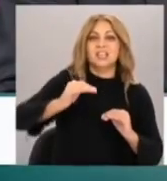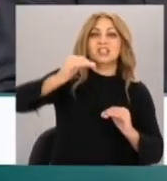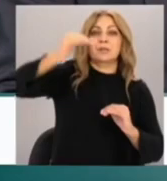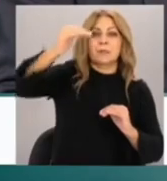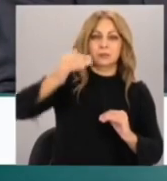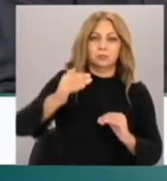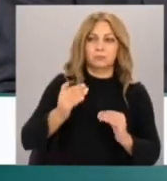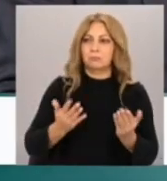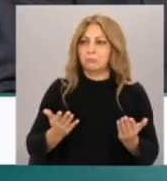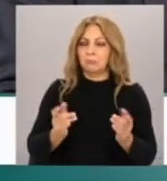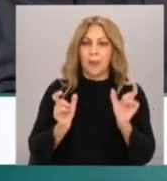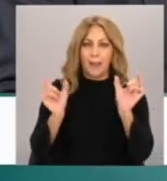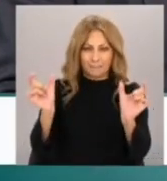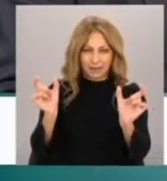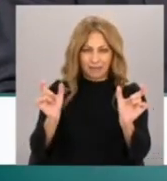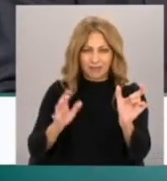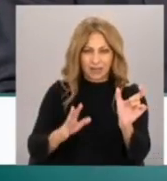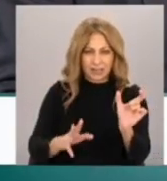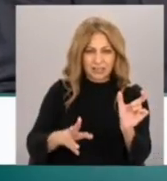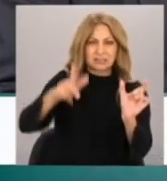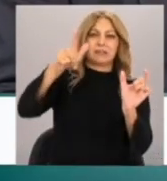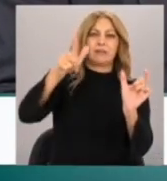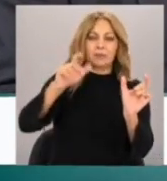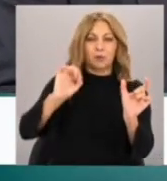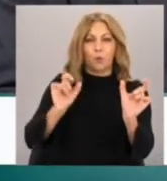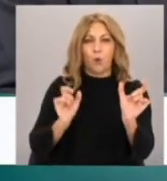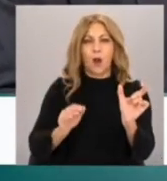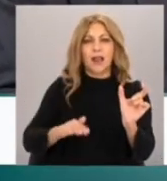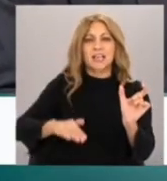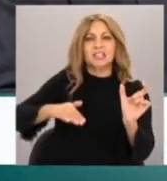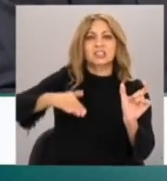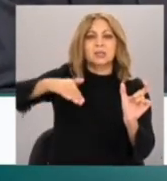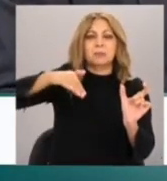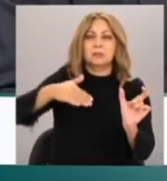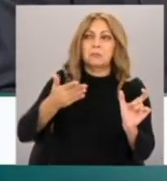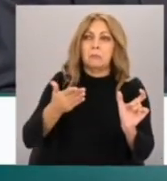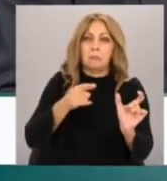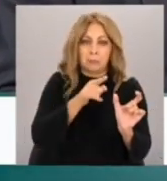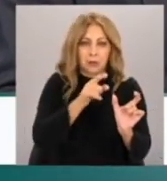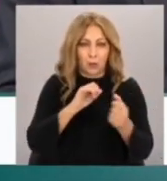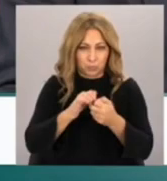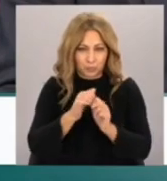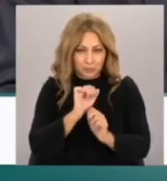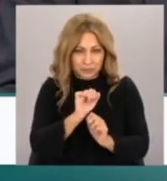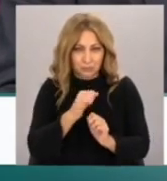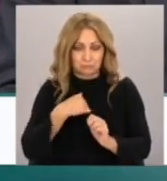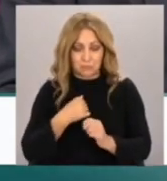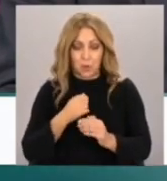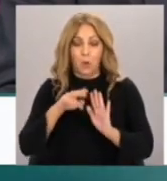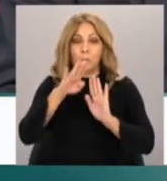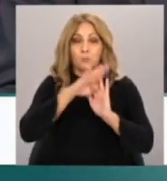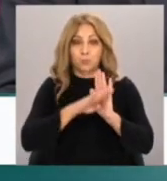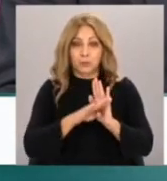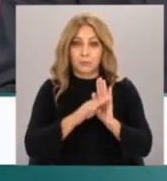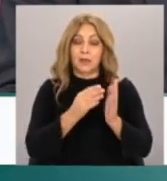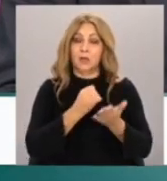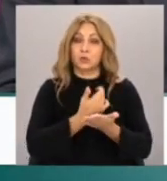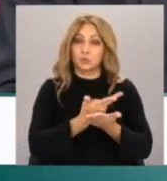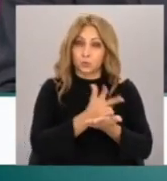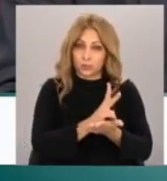penso que a diferença aí não fará muita o que me preocupa é que no programa do do livro e extinguimos